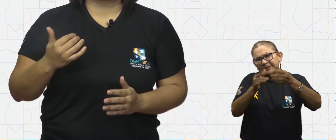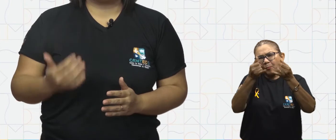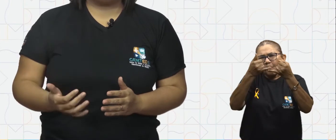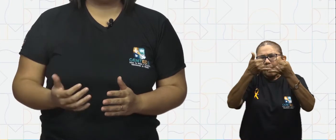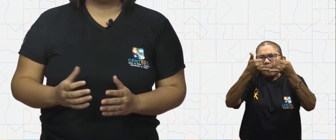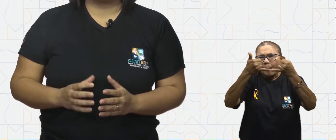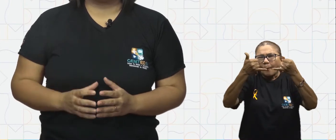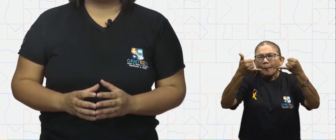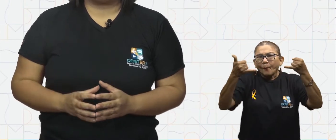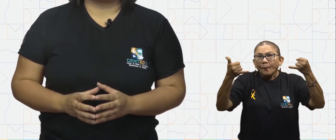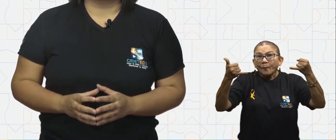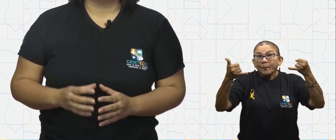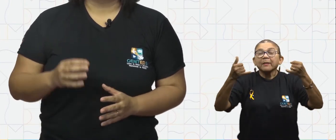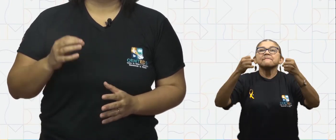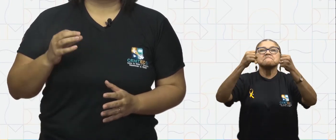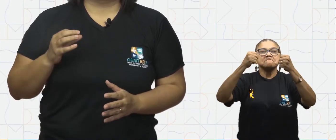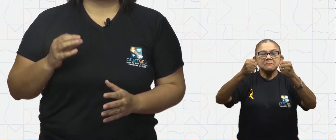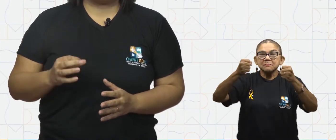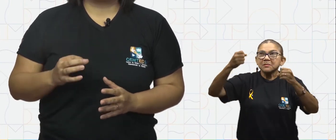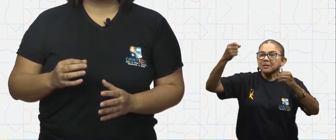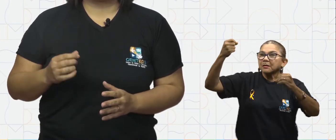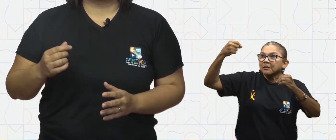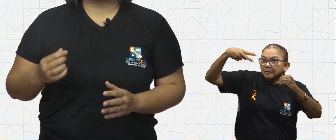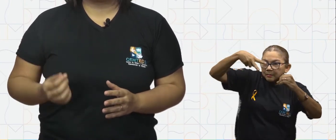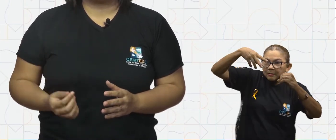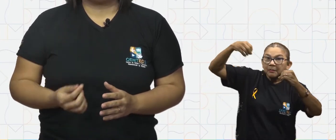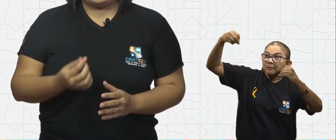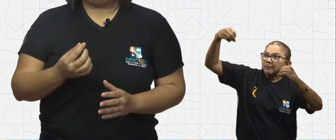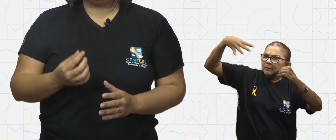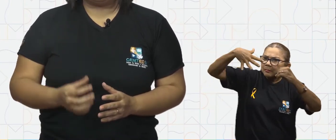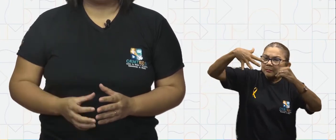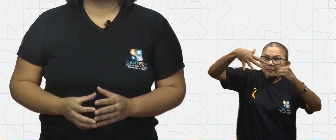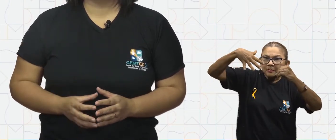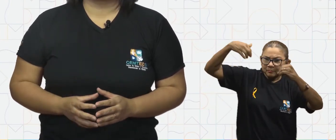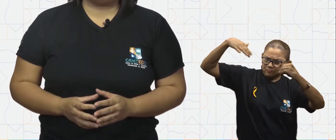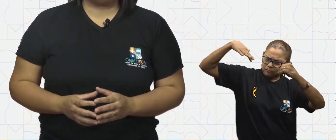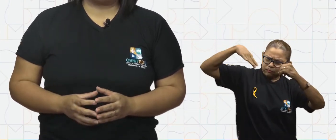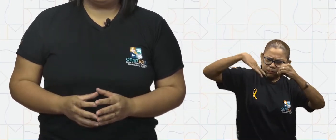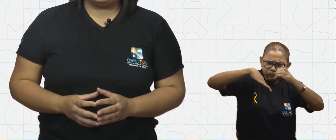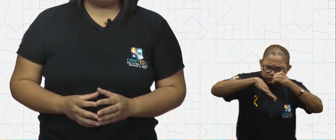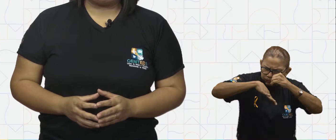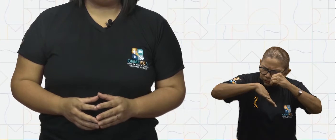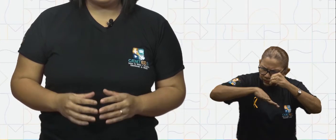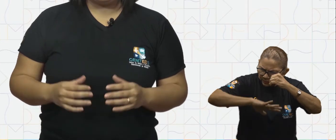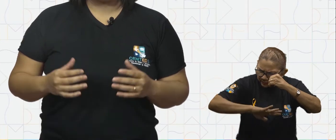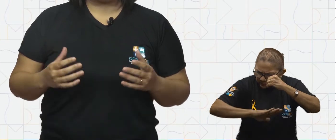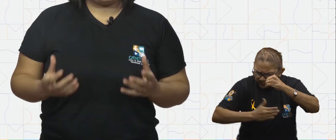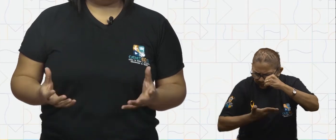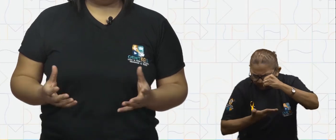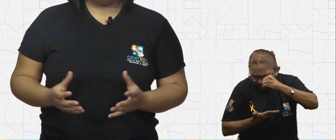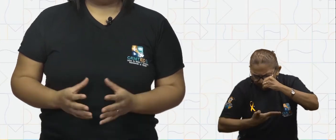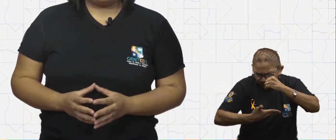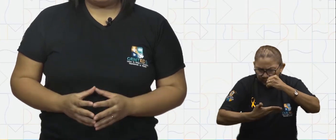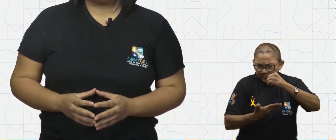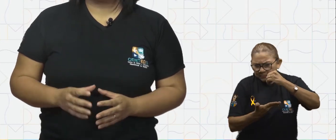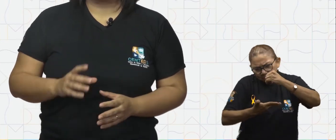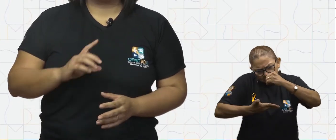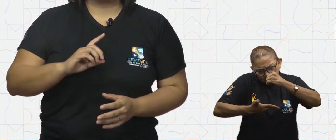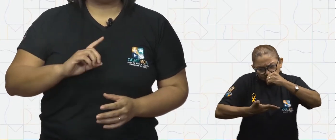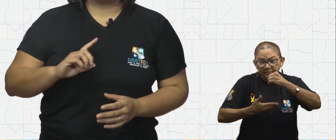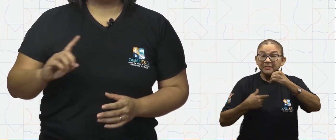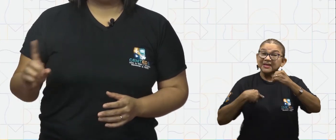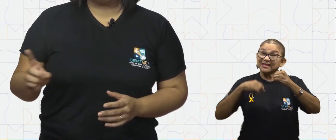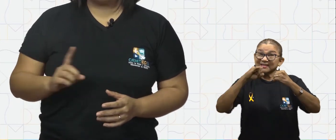pedaços finos o suficiente para ser possível passar por ele um feixe de luz. Caso contrário,